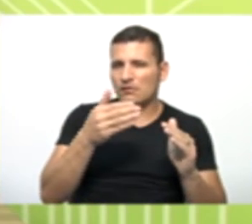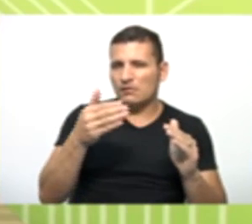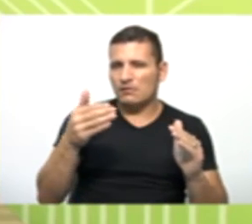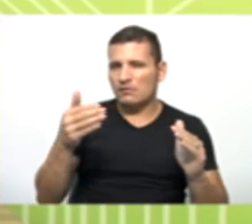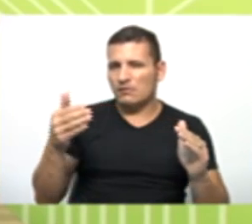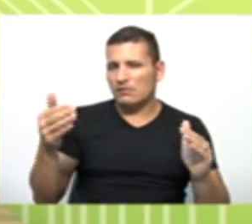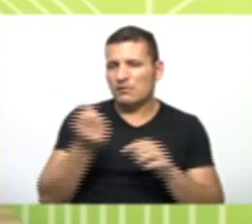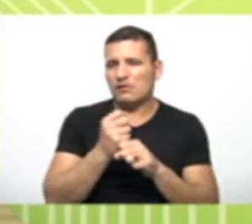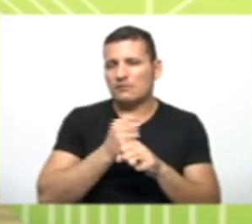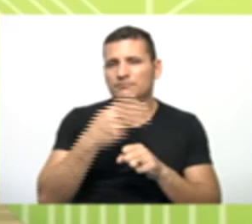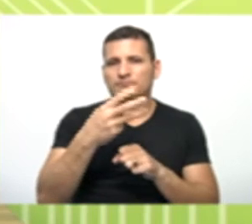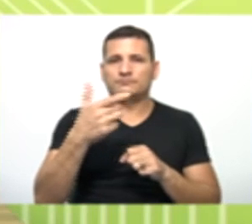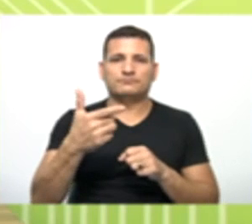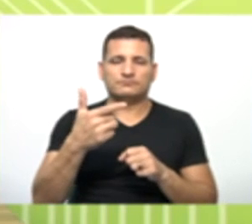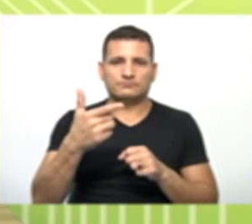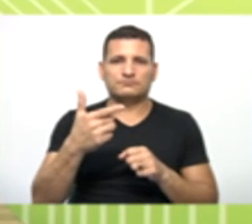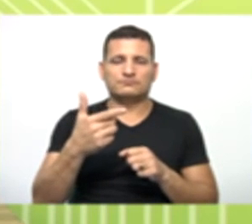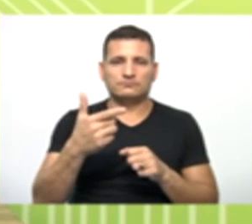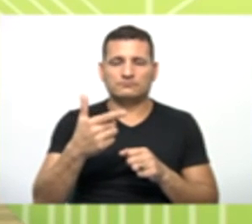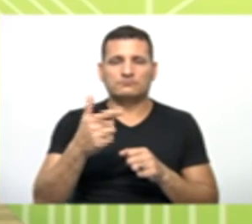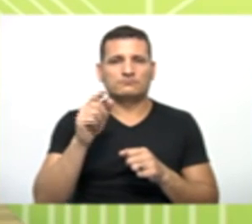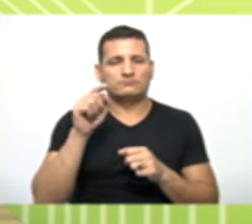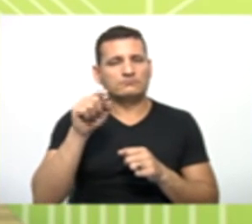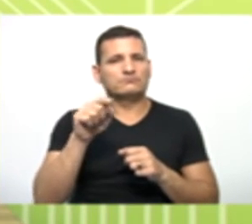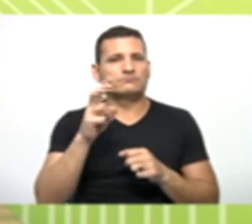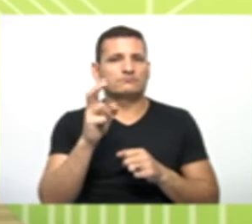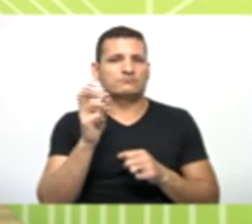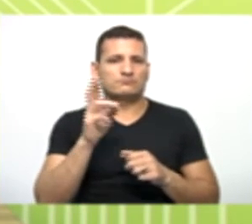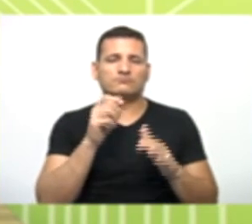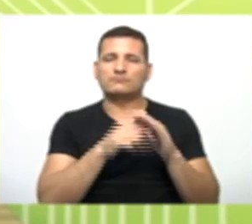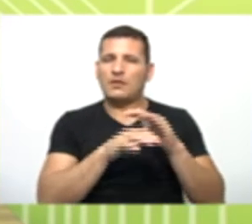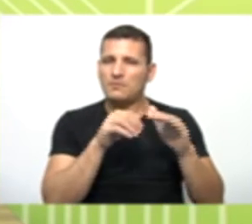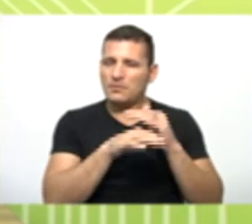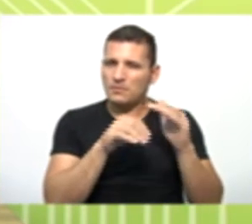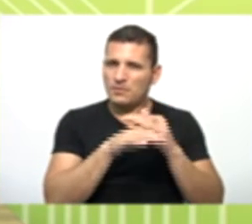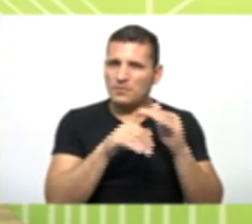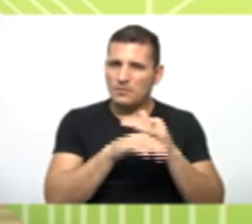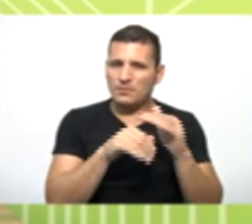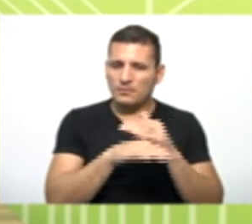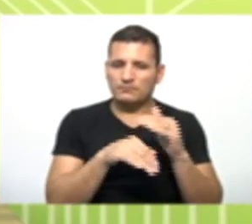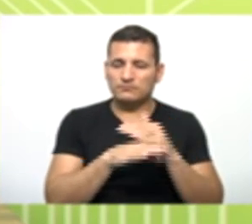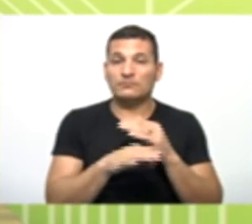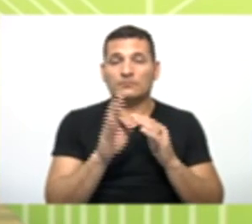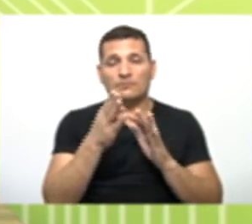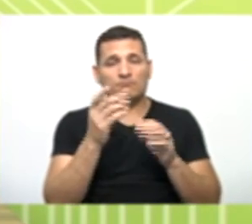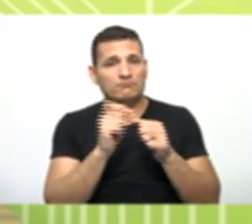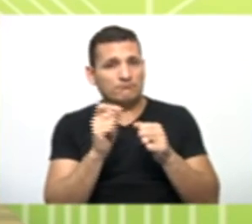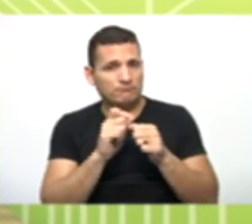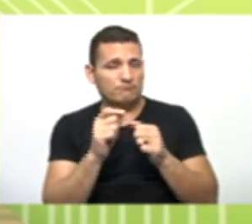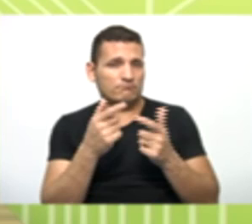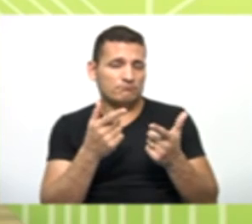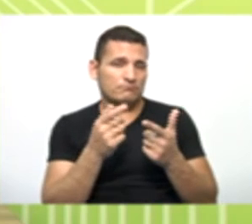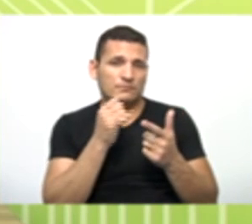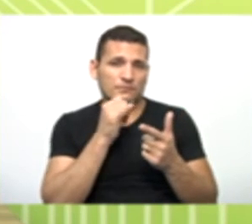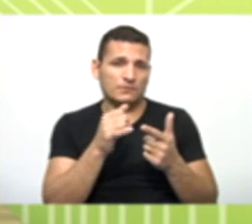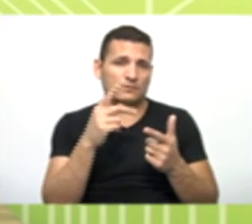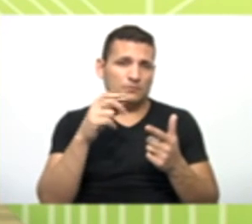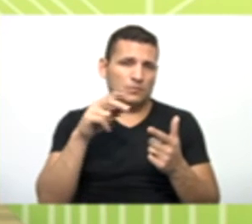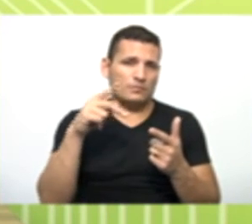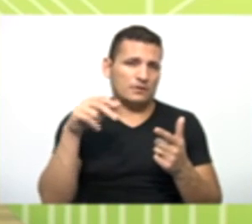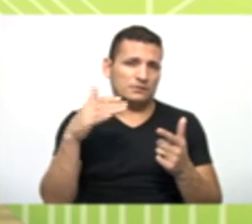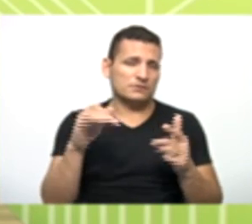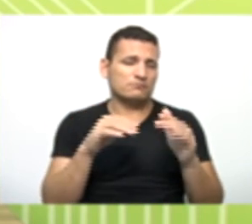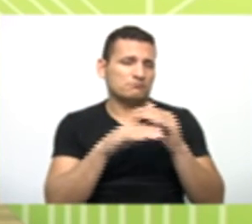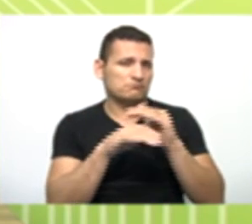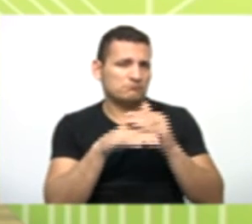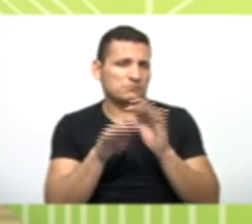32 anos, né, você vai fazer uma aplicação de R$50, R$50 todo mês na poupança. Faça esse teste, considerando a poupança, considere uma poupança